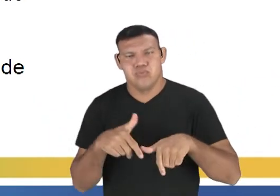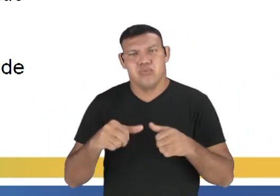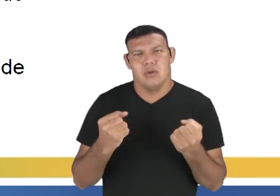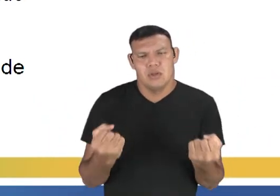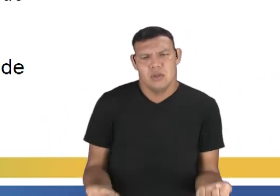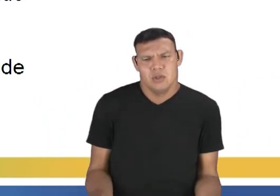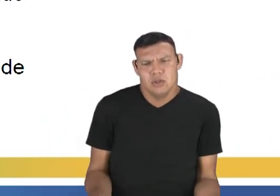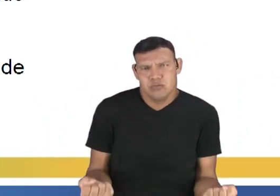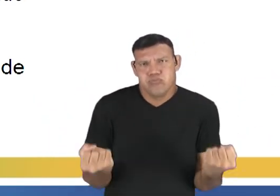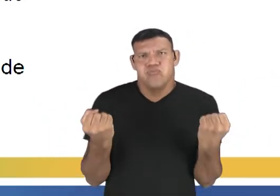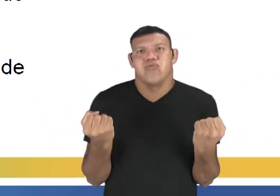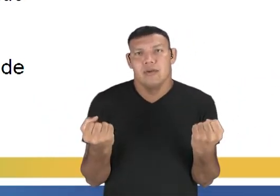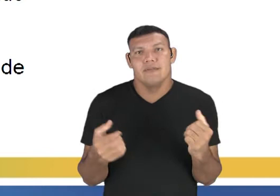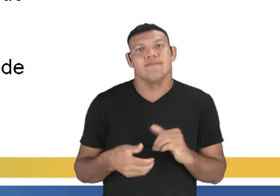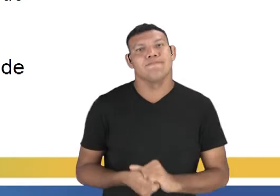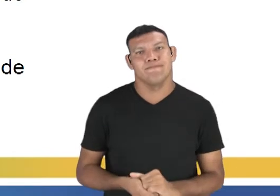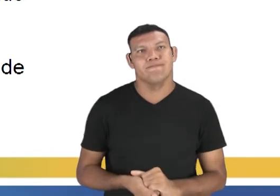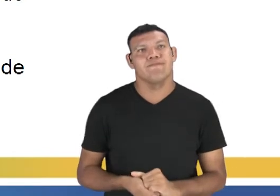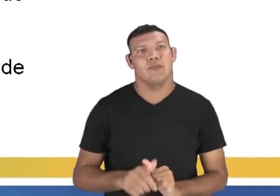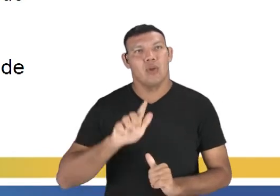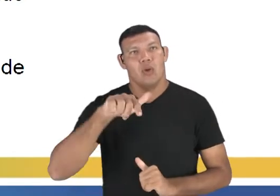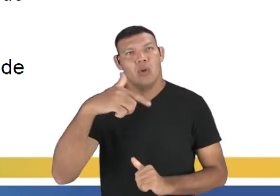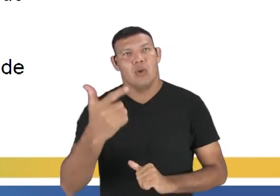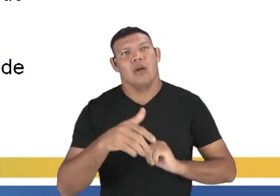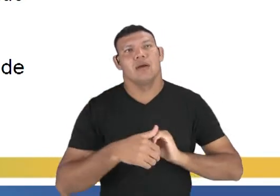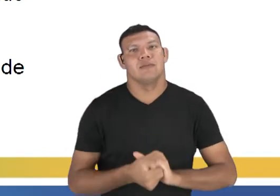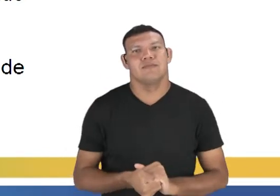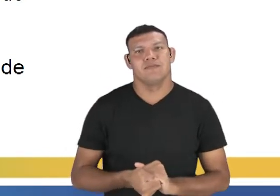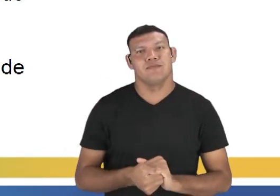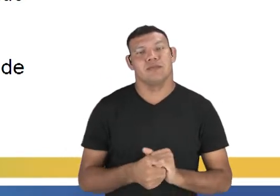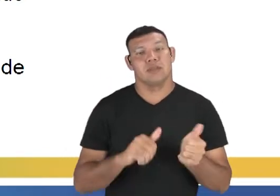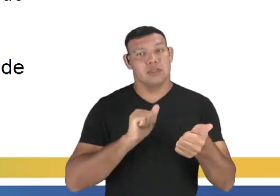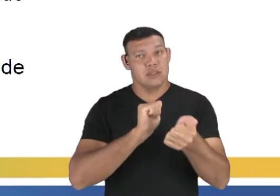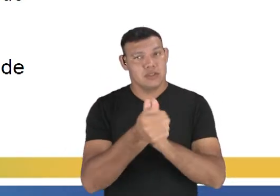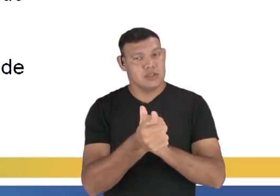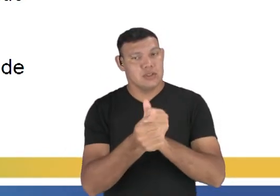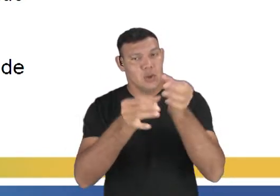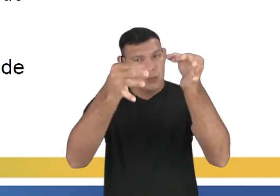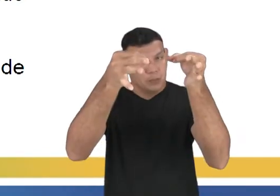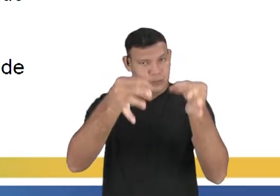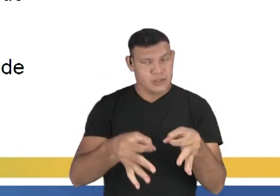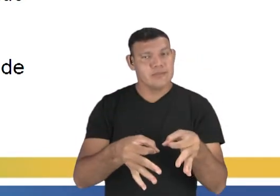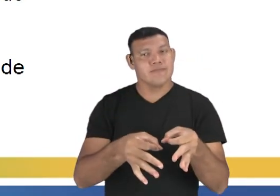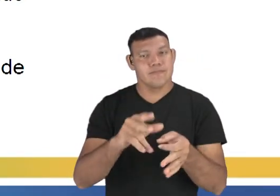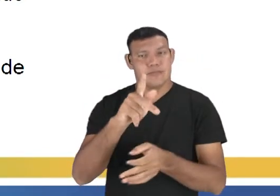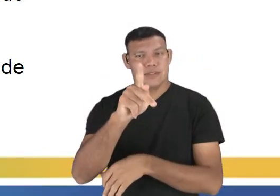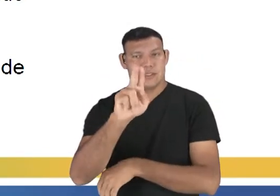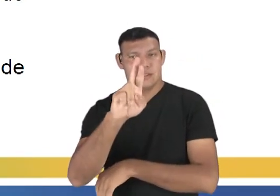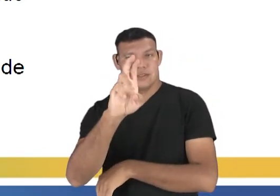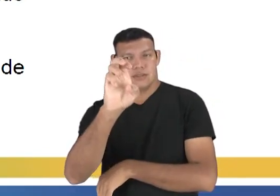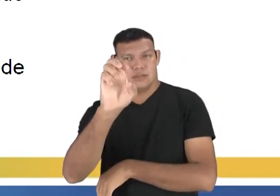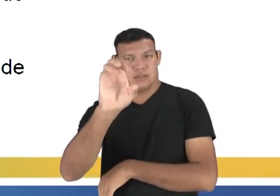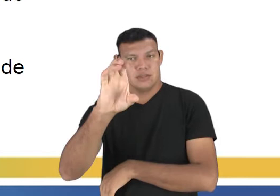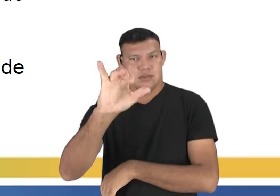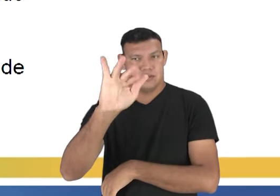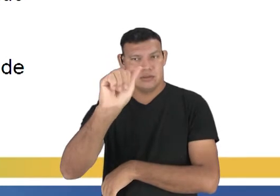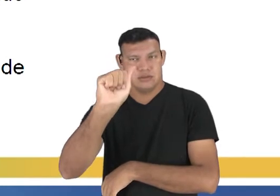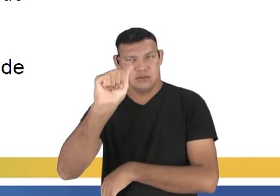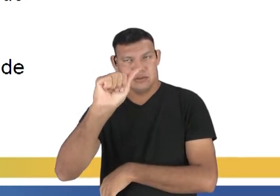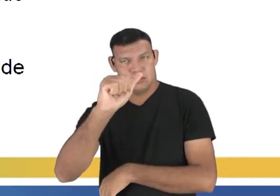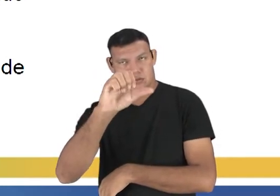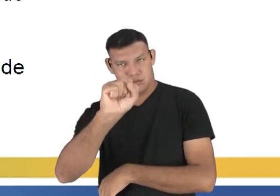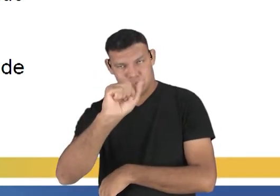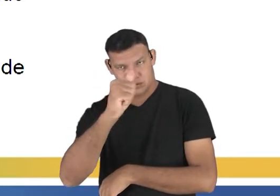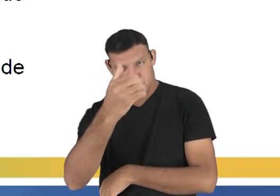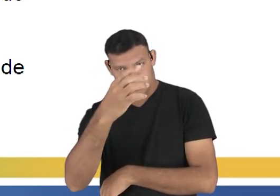de peso, tudo bem? Próximo esporte, esportes de precisão. No esporte de precisão, galerinha, esse nome ele já